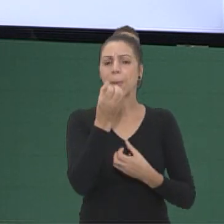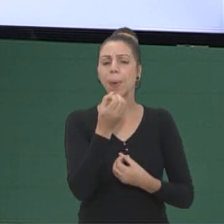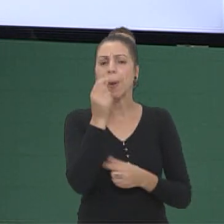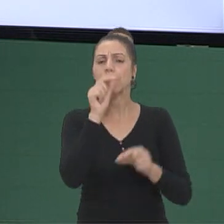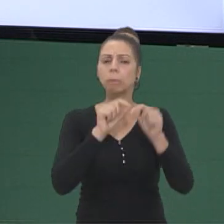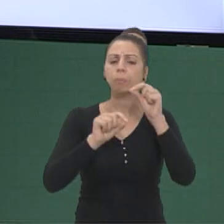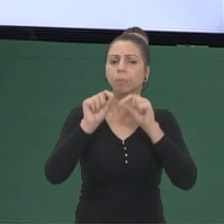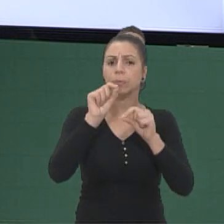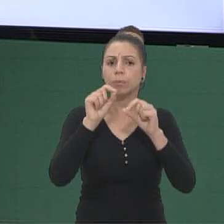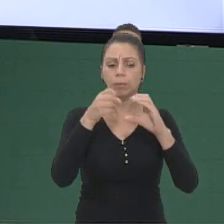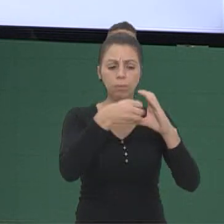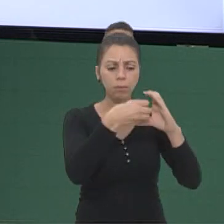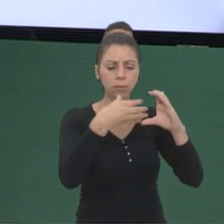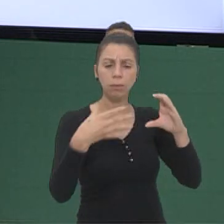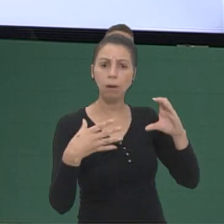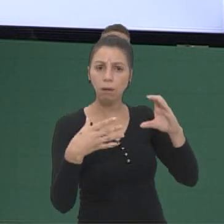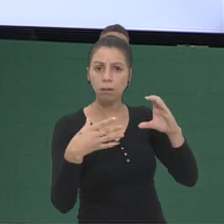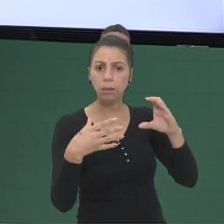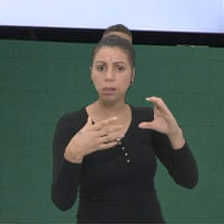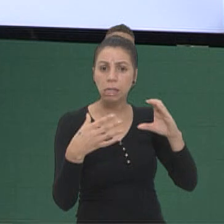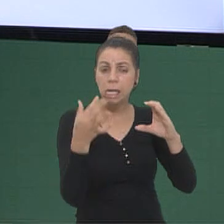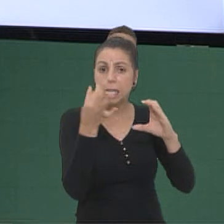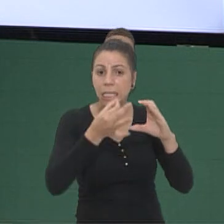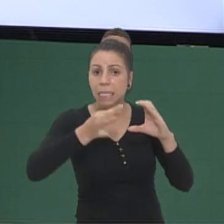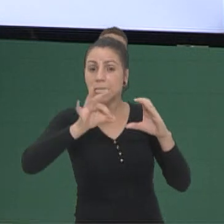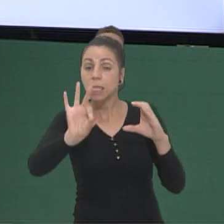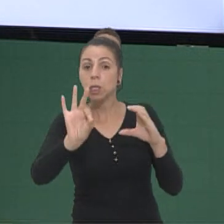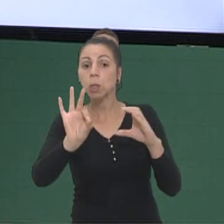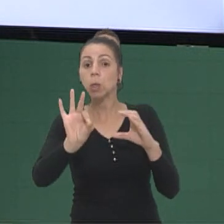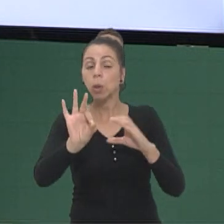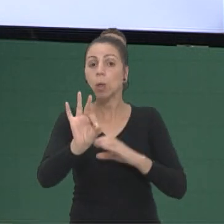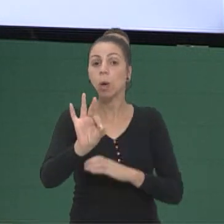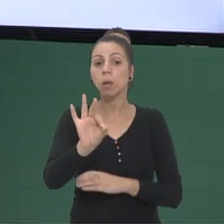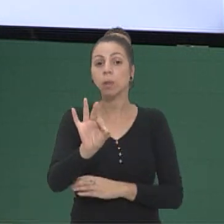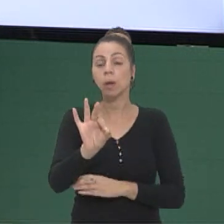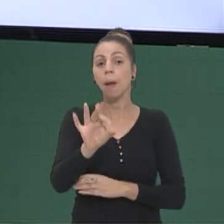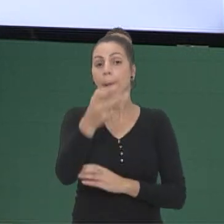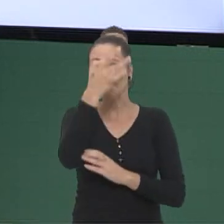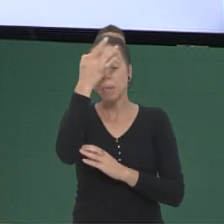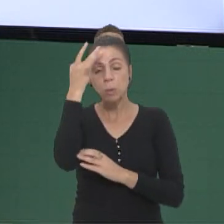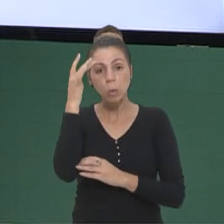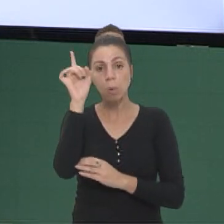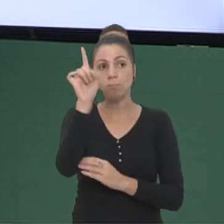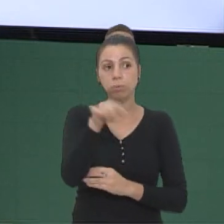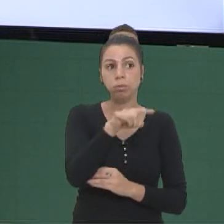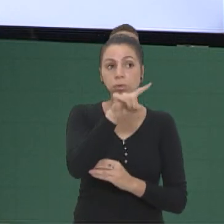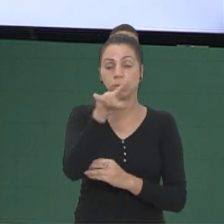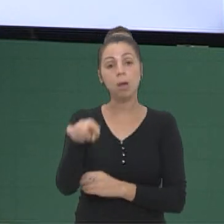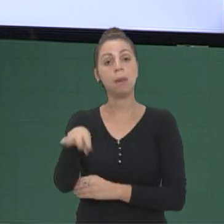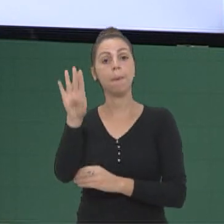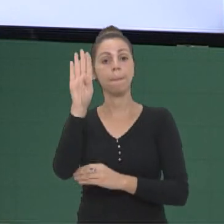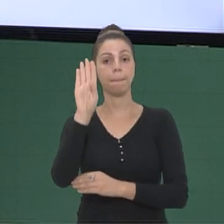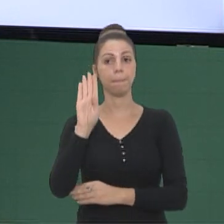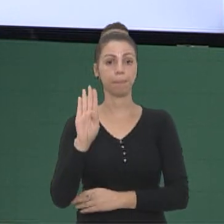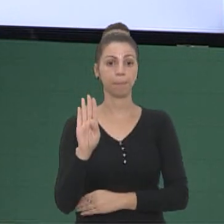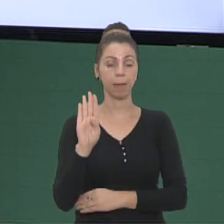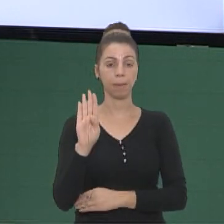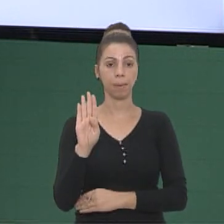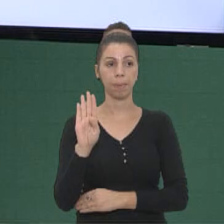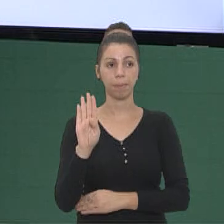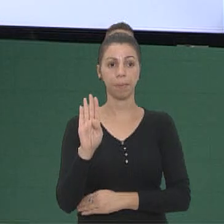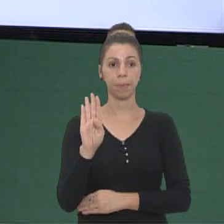características? Acertou aquele que disse que marcou obra poética normalmente em verso, não é uma